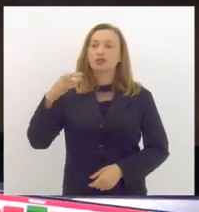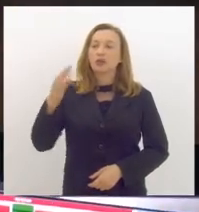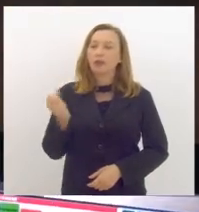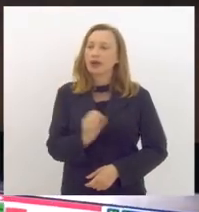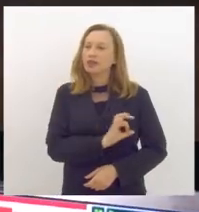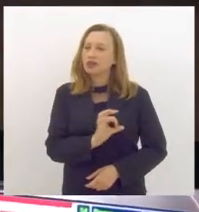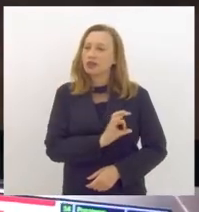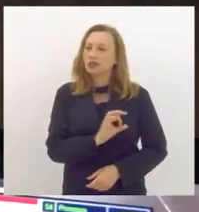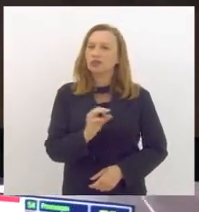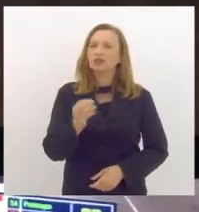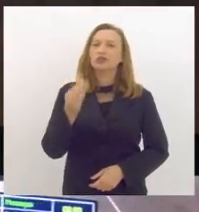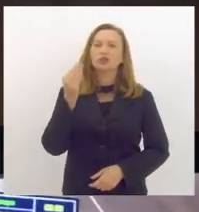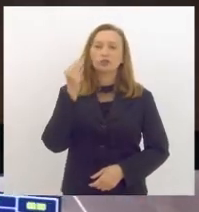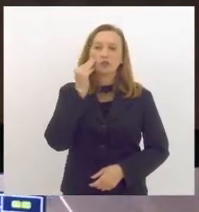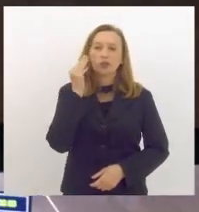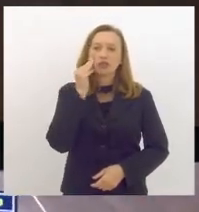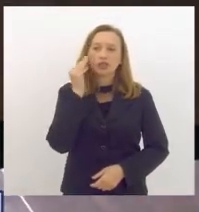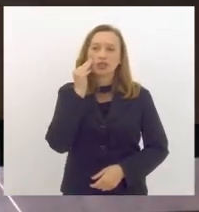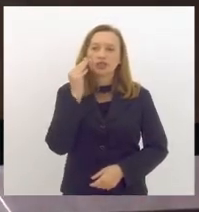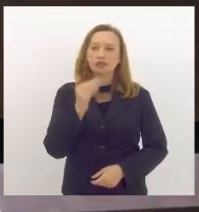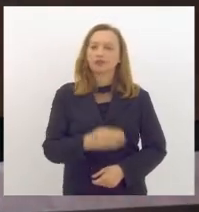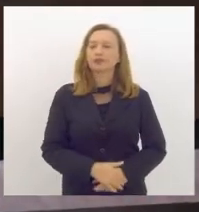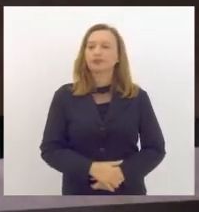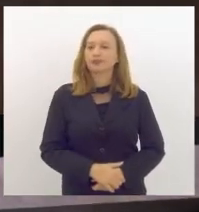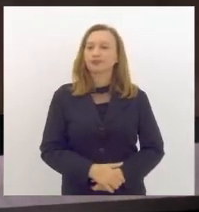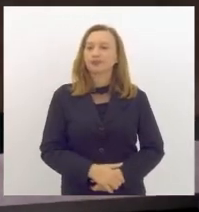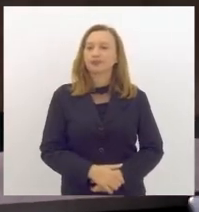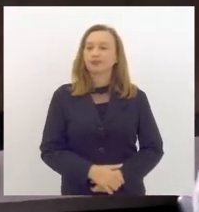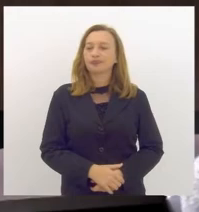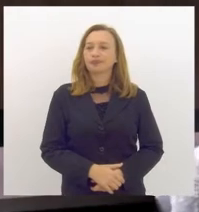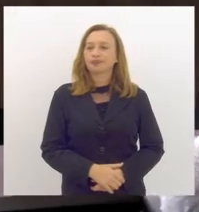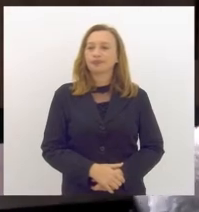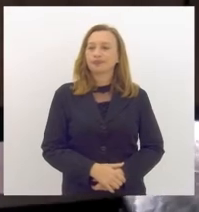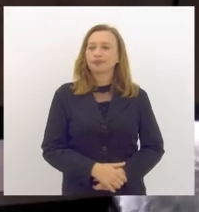Rocha, Mônica Francisco.